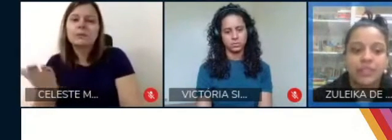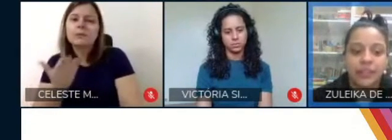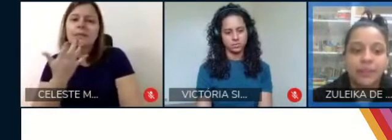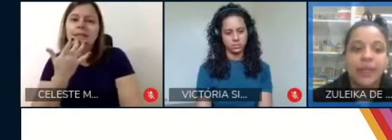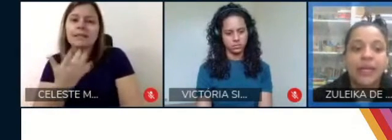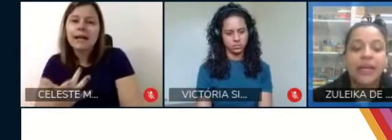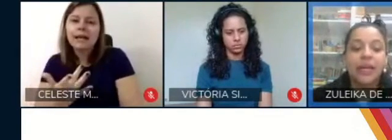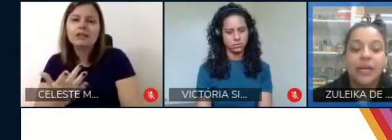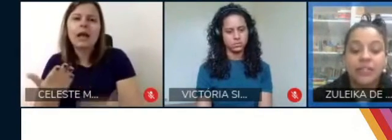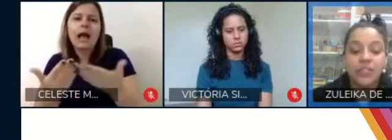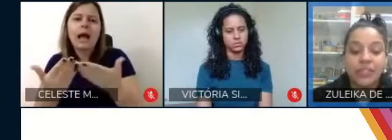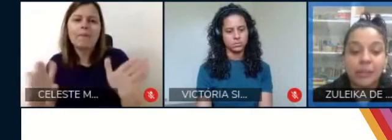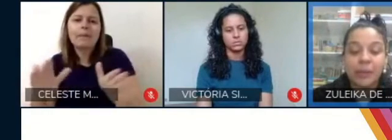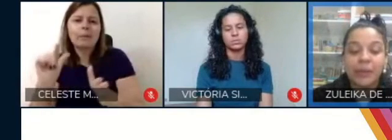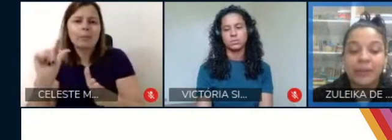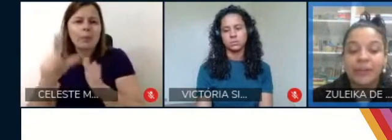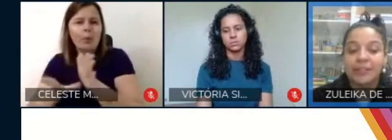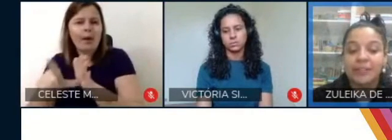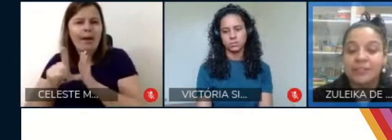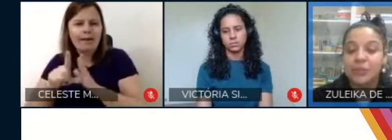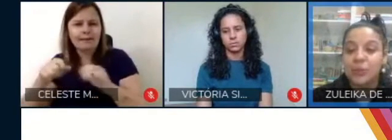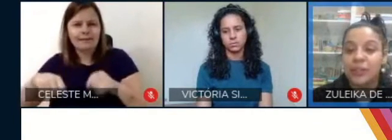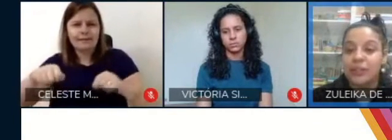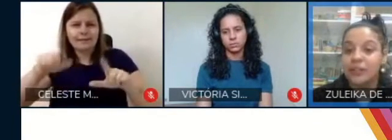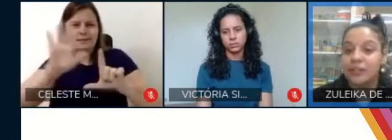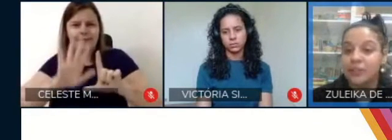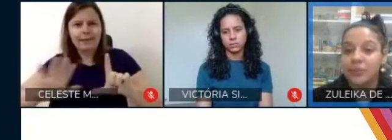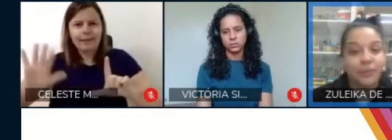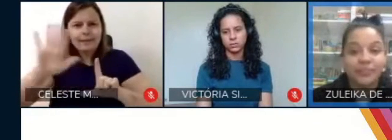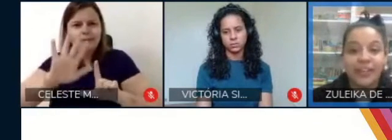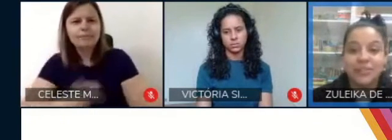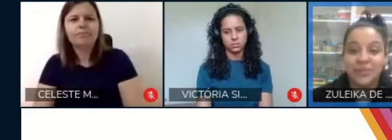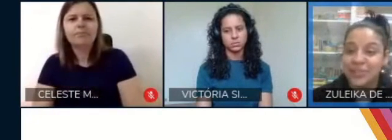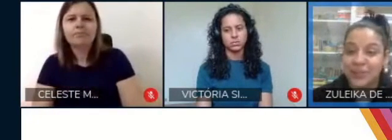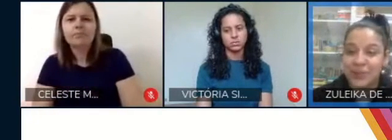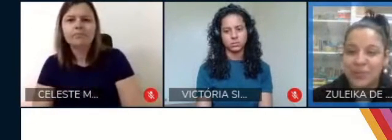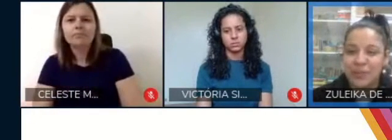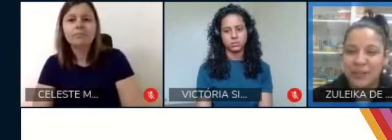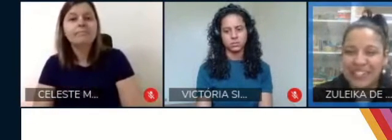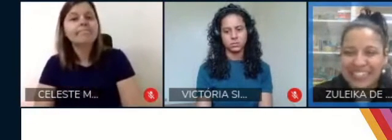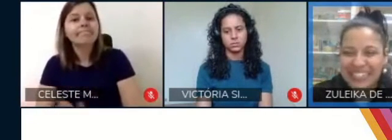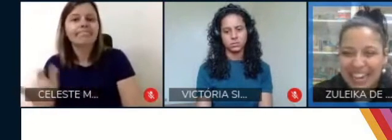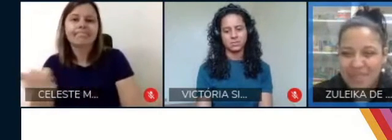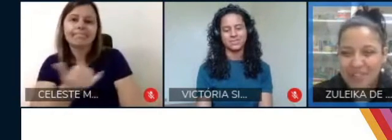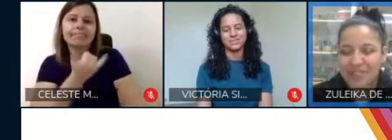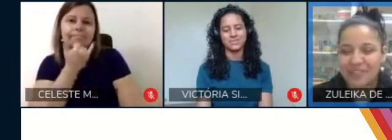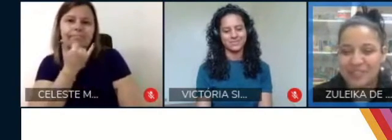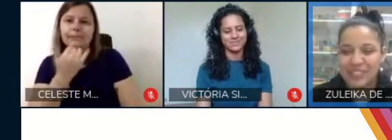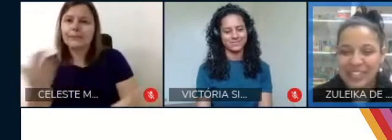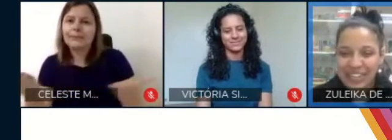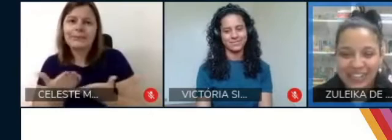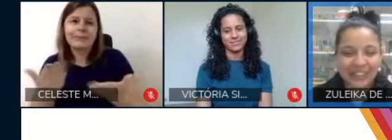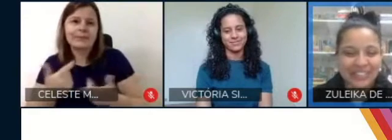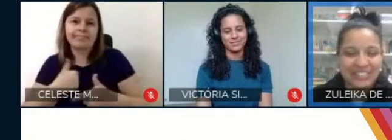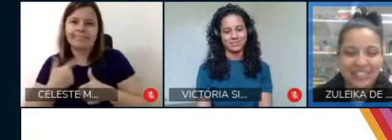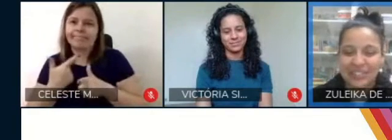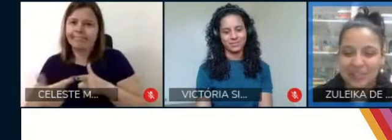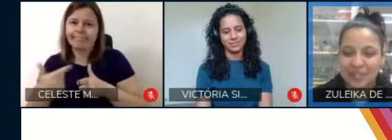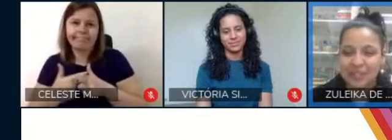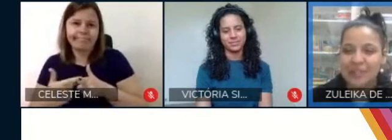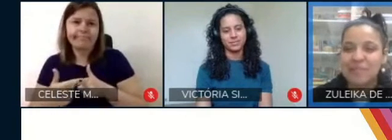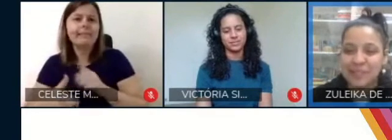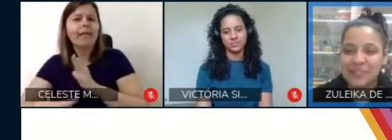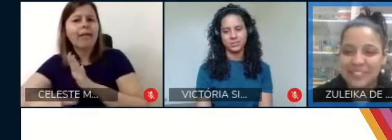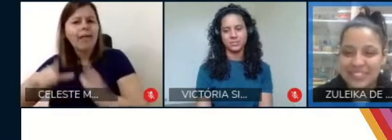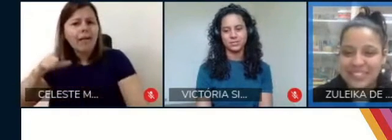antes. Sim. Ângela, o universo hoje não conspirou a meu favor. Eu testei